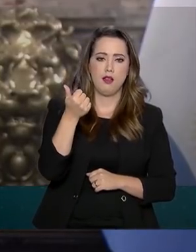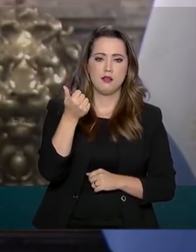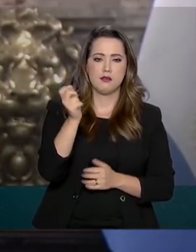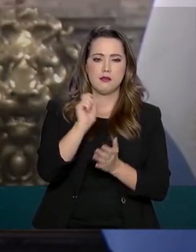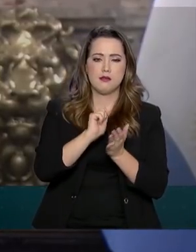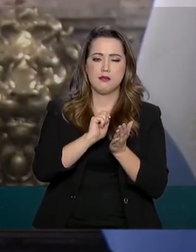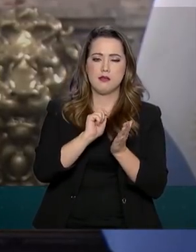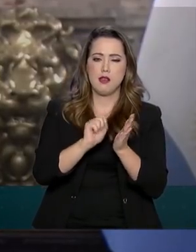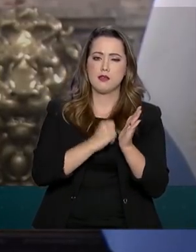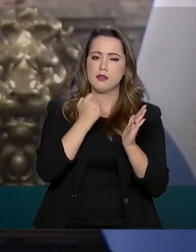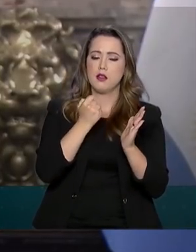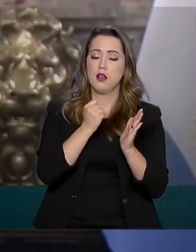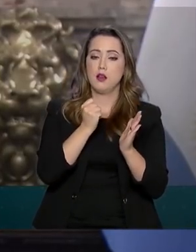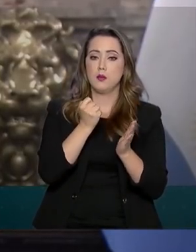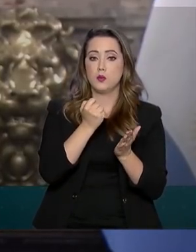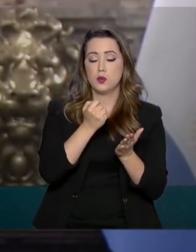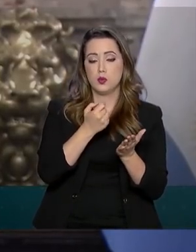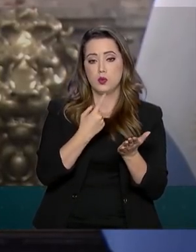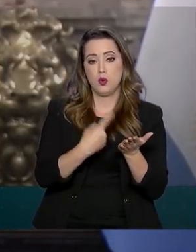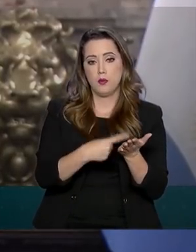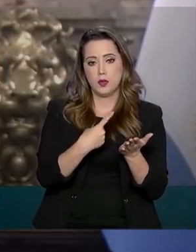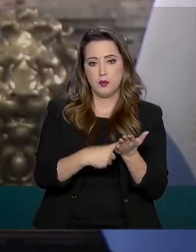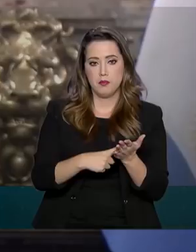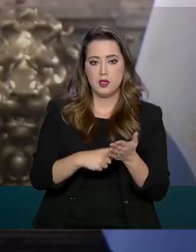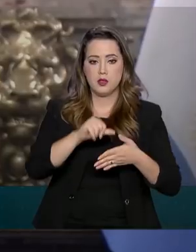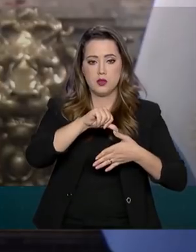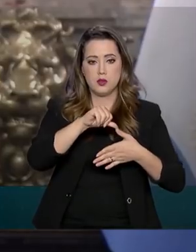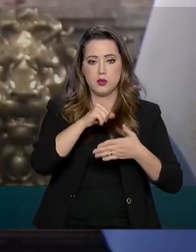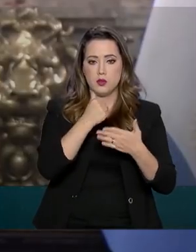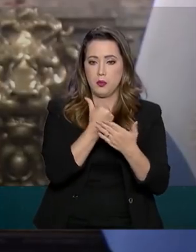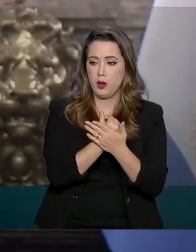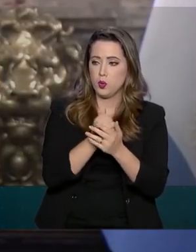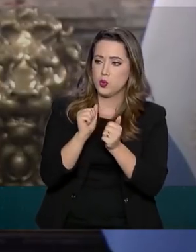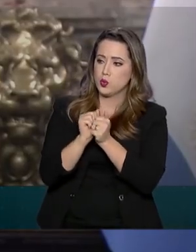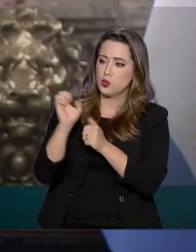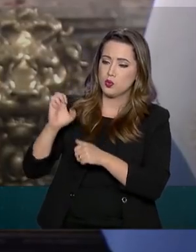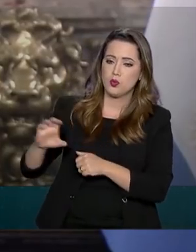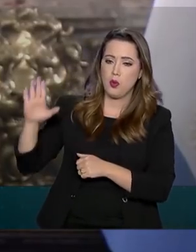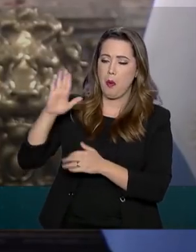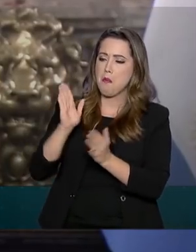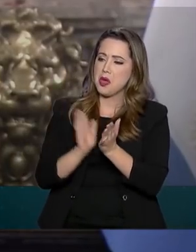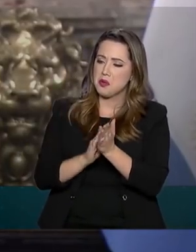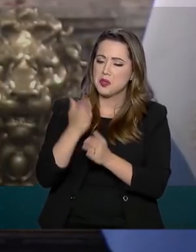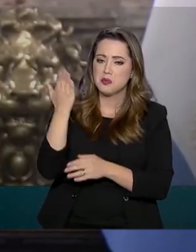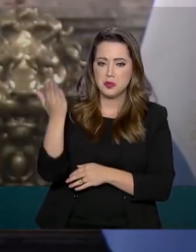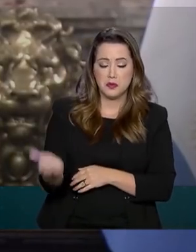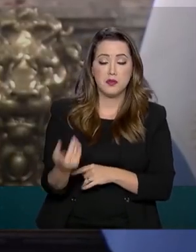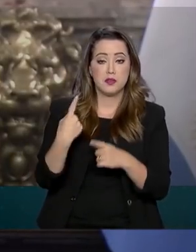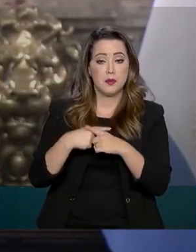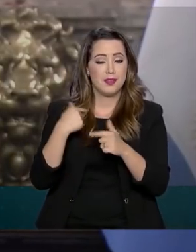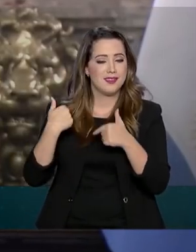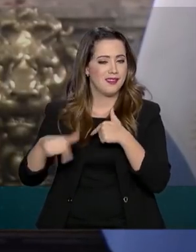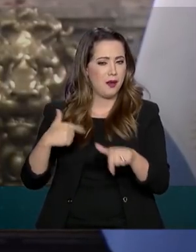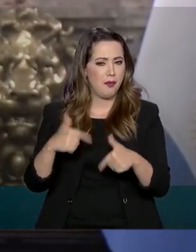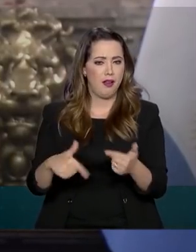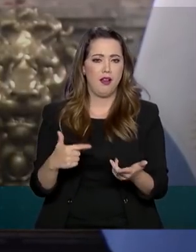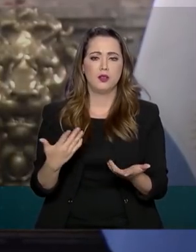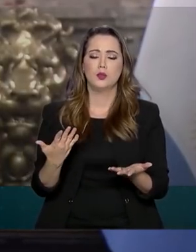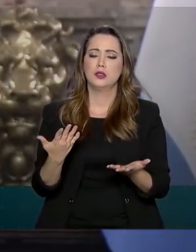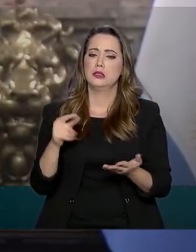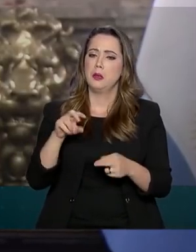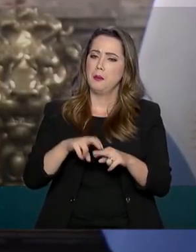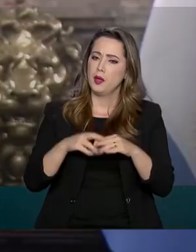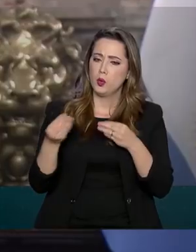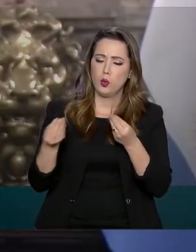assinar o acordo do Mercosul com a União Europeia. Parabéns à Vossa Excelência por esse trabalho,